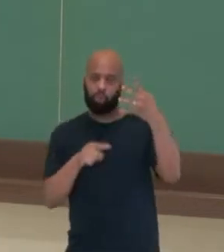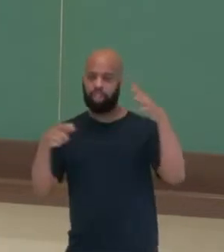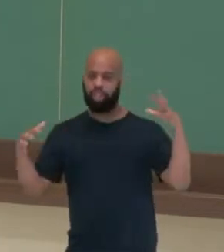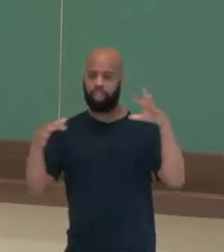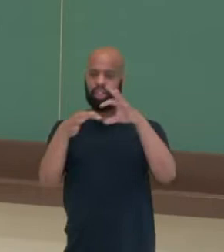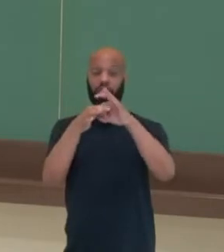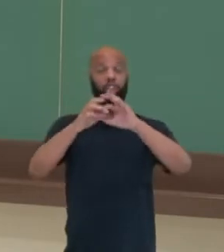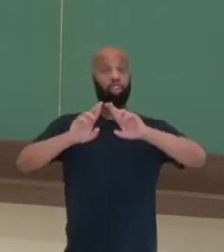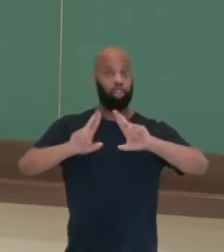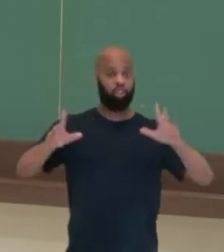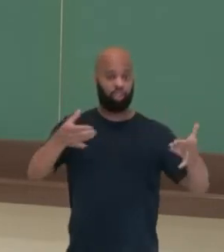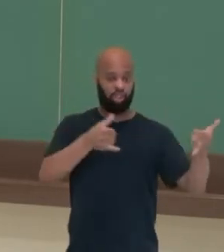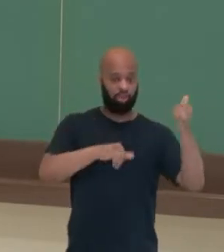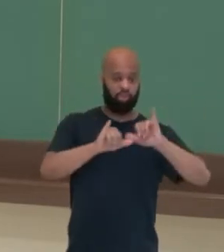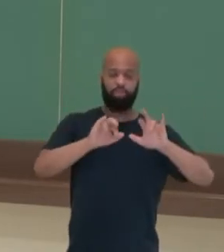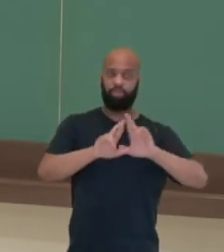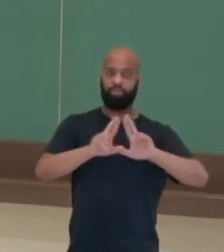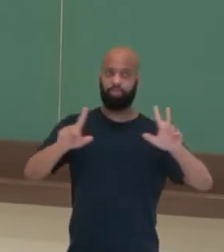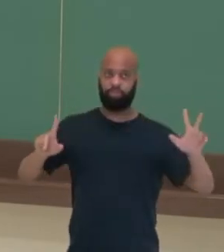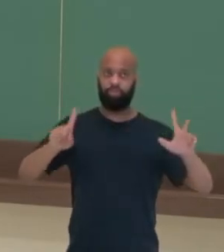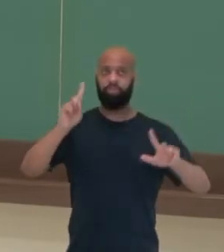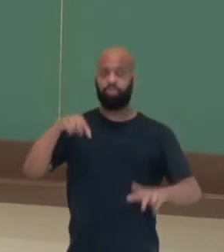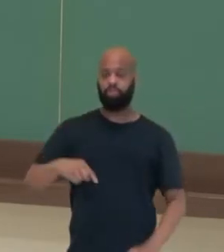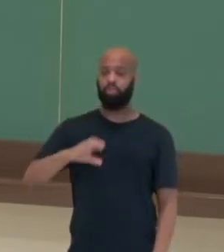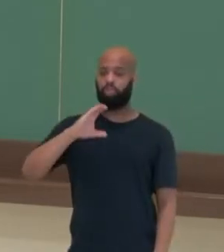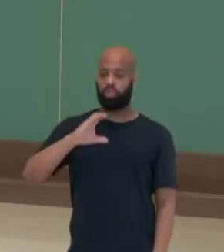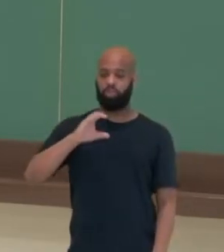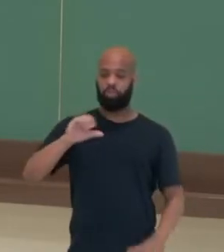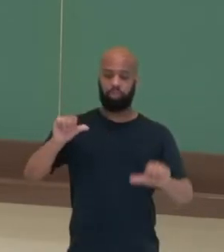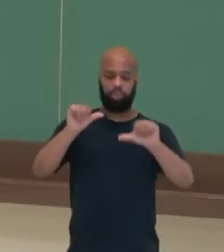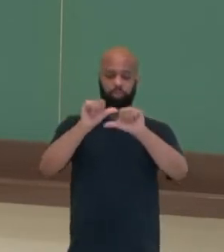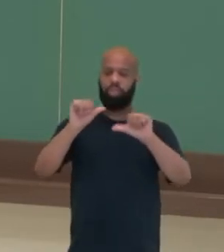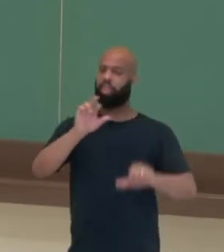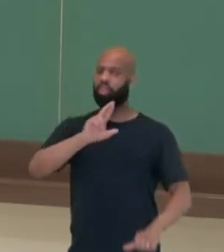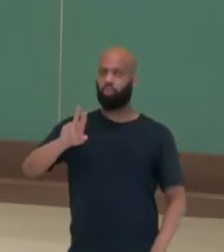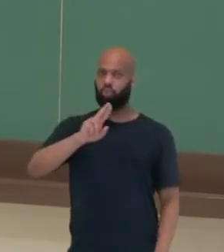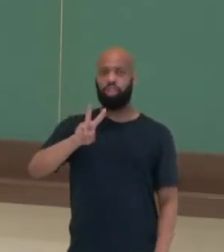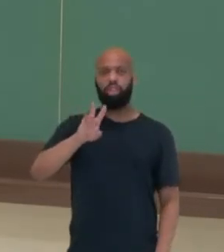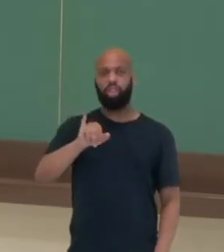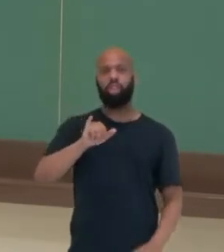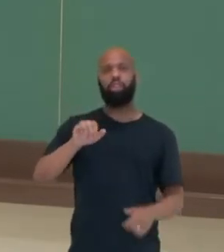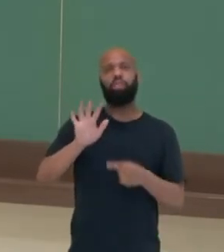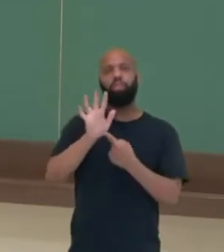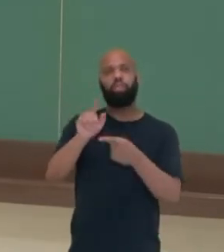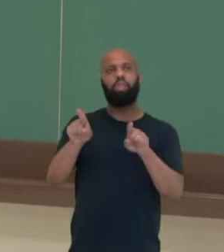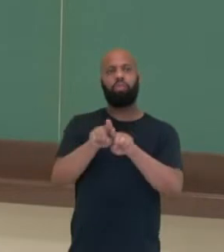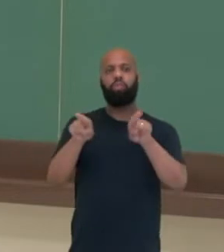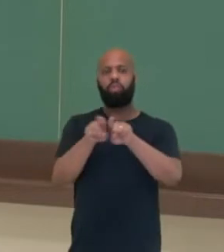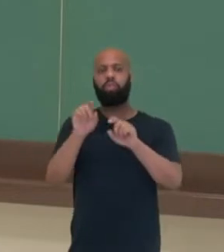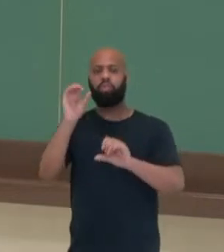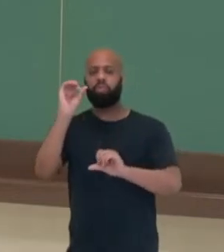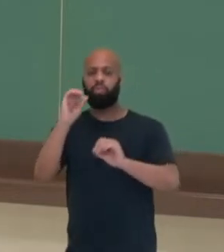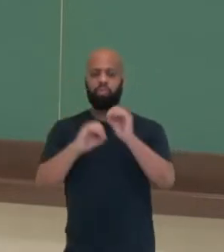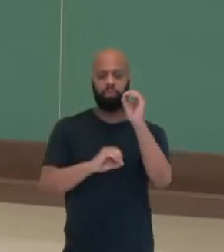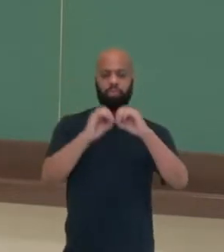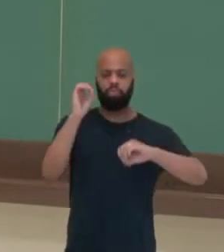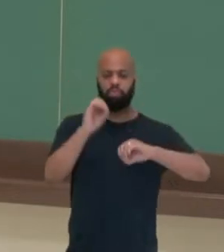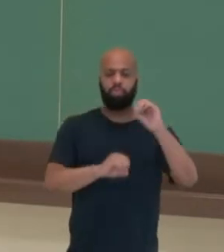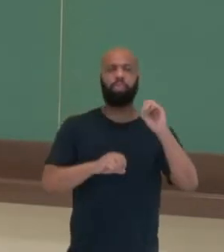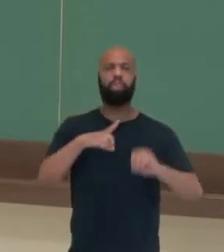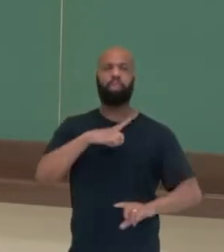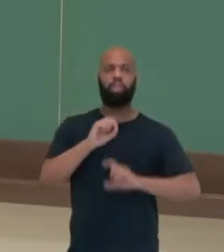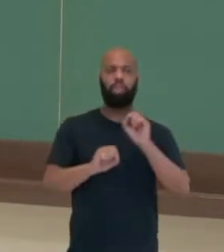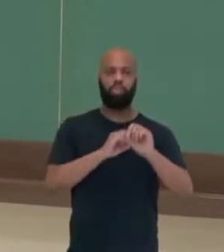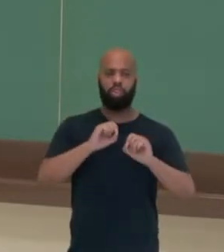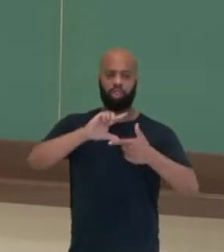ligantes diferentes, ele é um carbono assimétrico e aí vai indicar que a molécula, ela apresenta isomeria